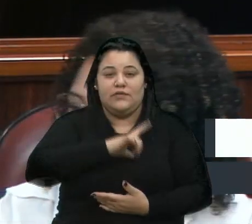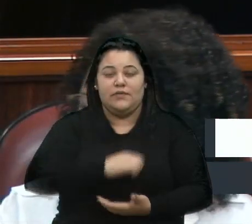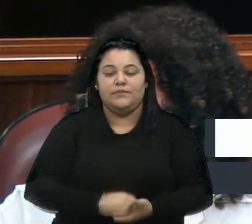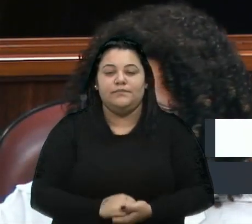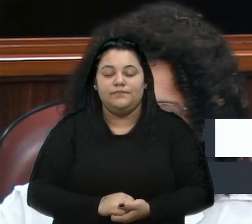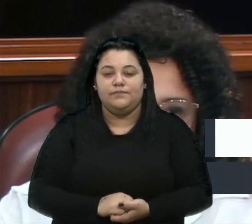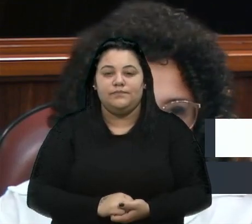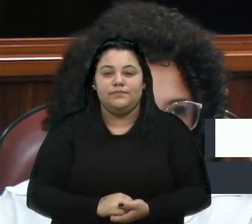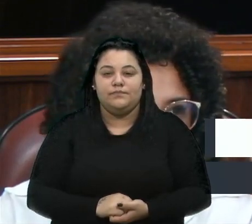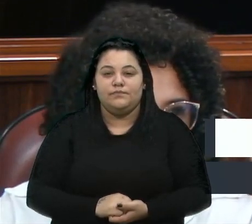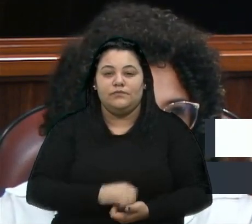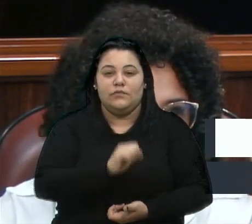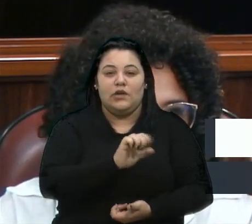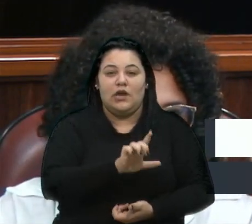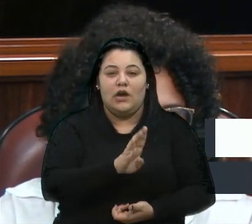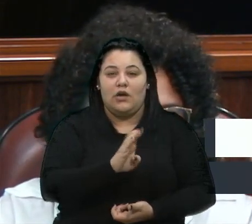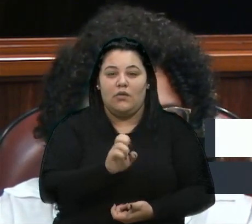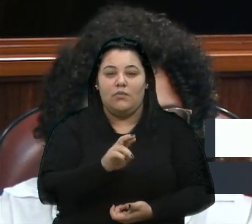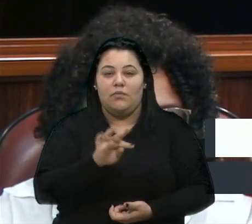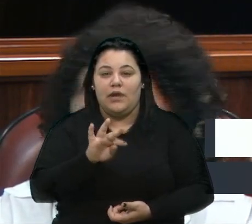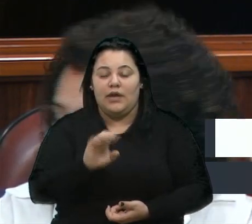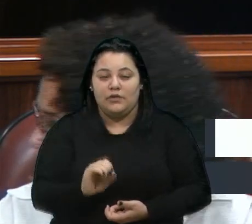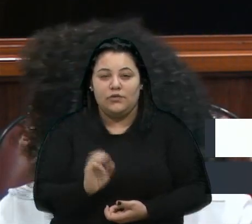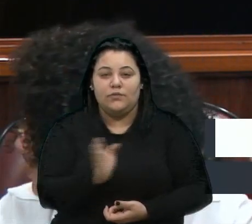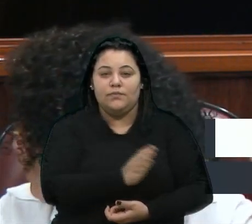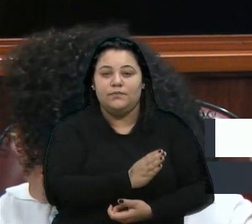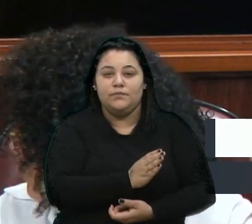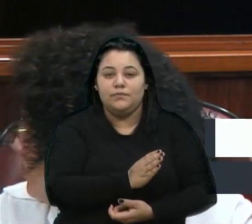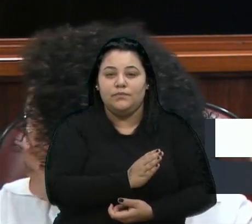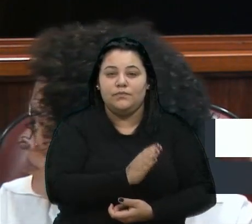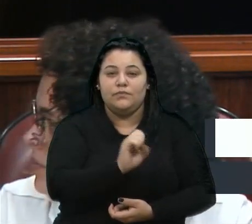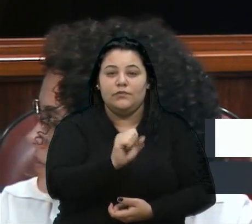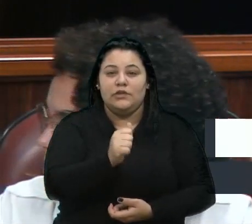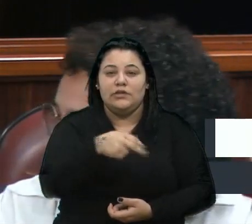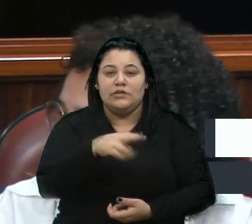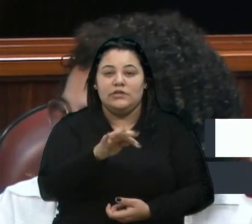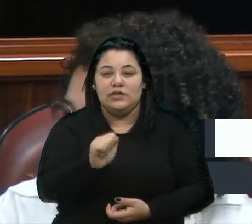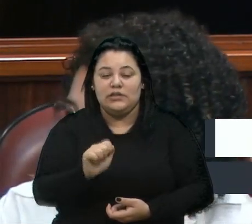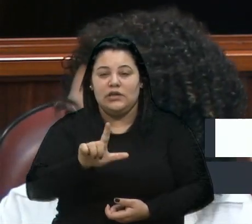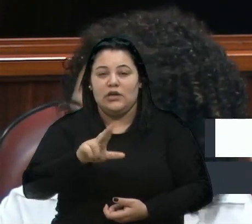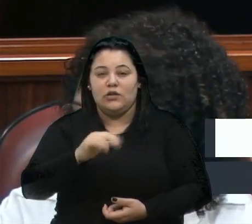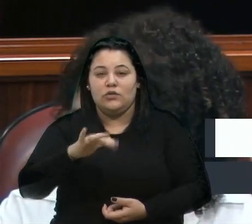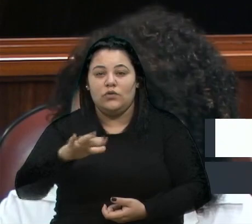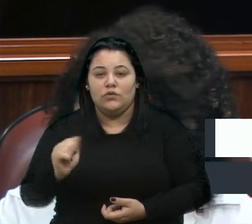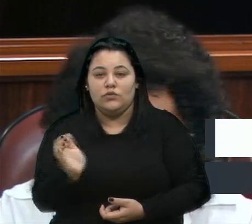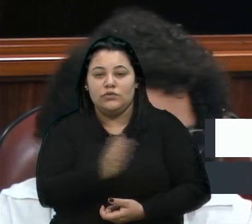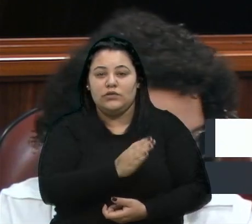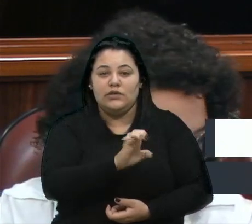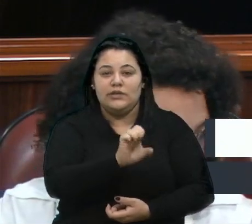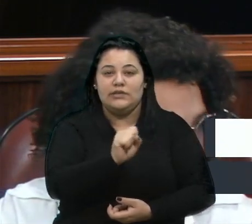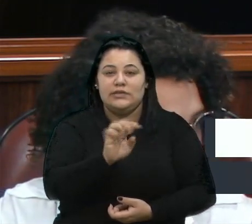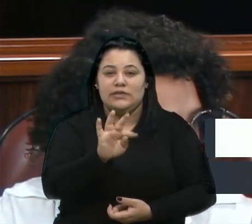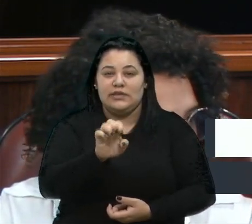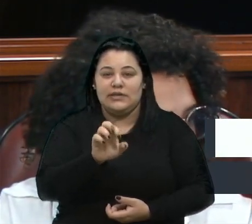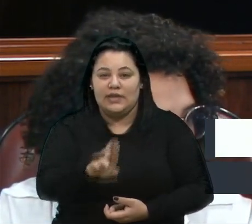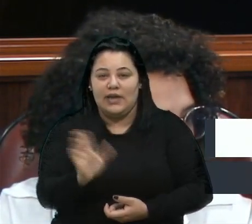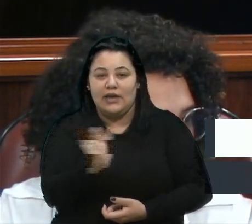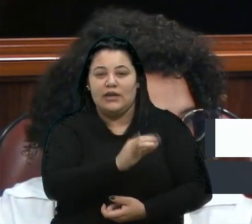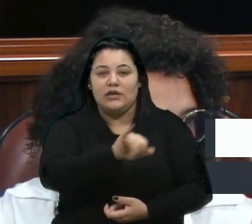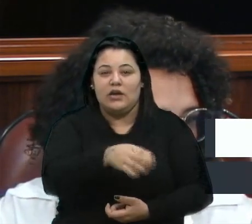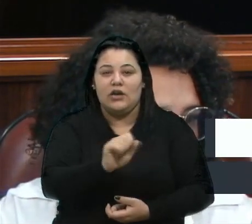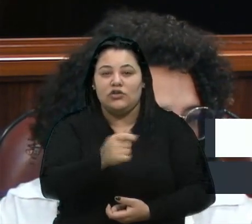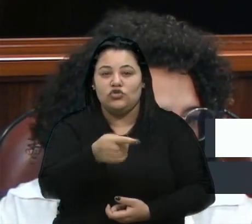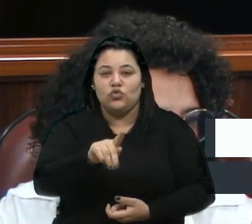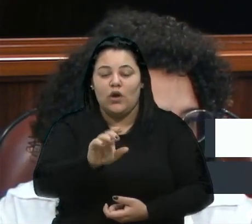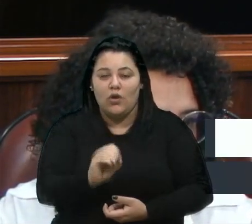Escola Municipal Alberto Pasqualini, a Escola Municipal Santa Lúcia, Esther Benvenuti, João